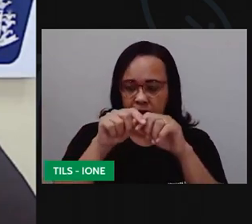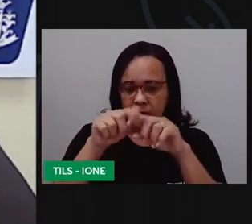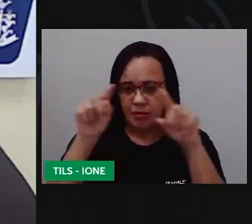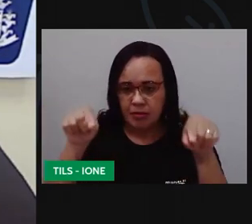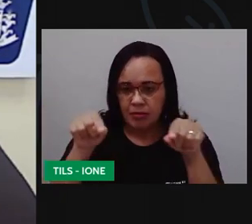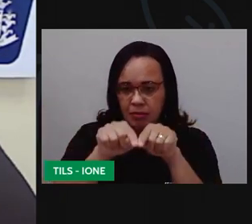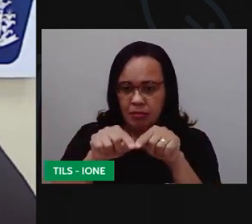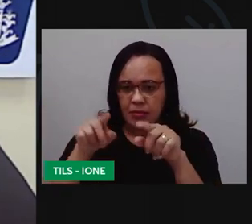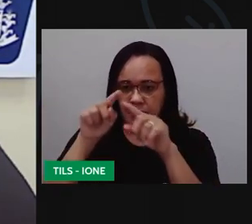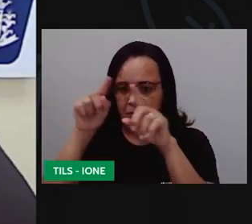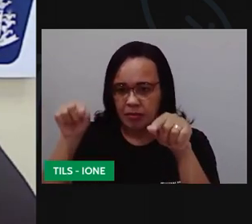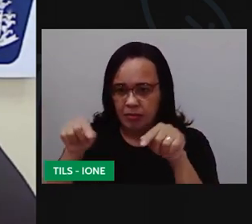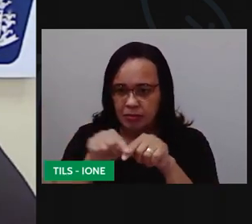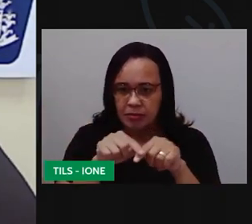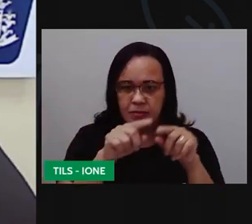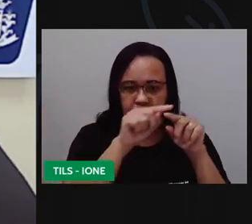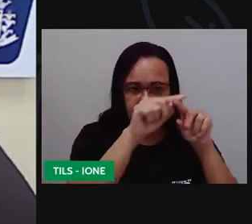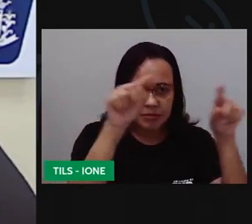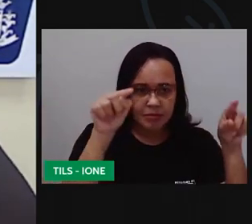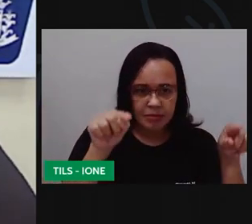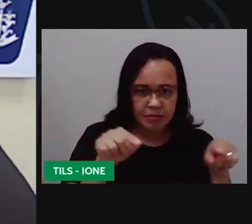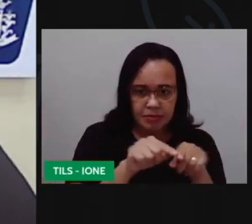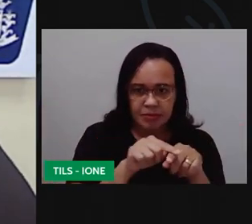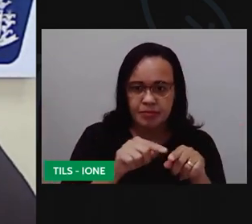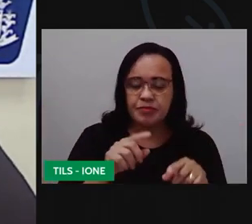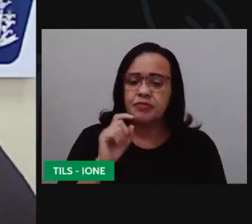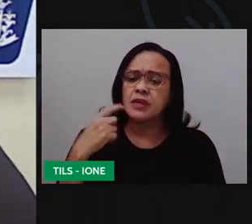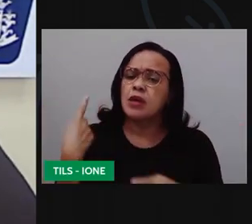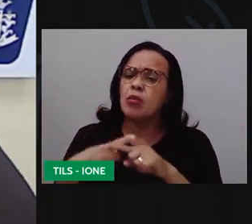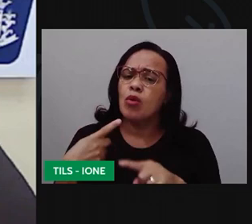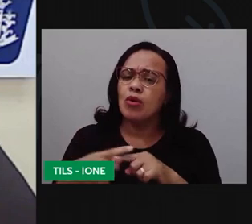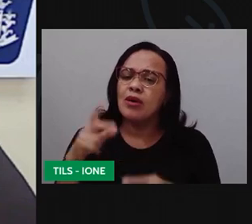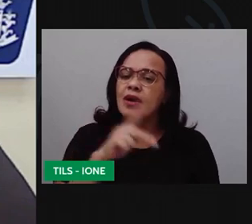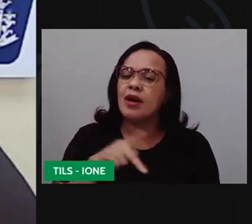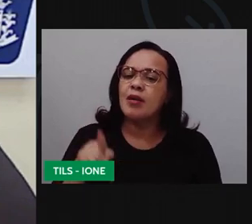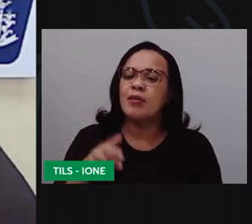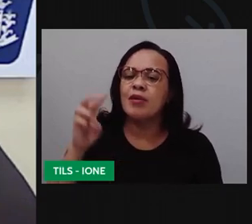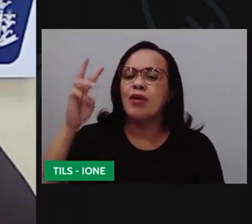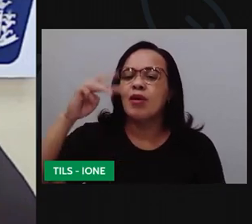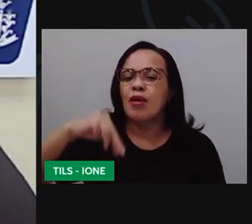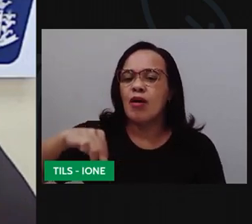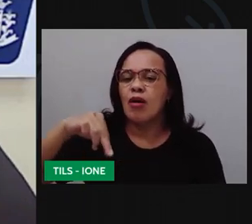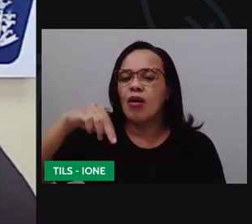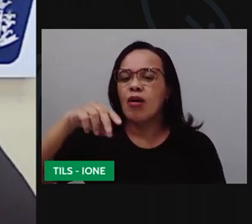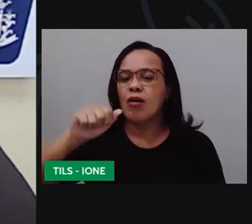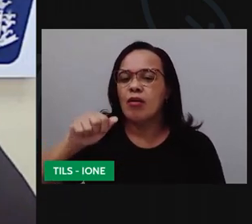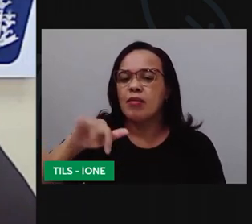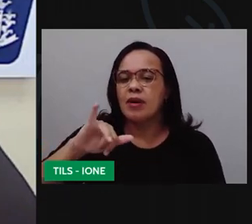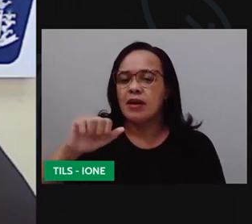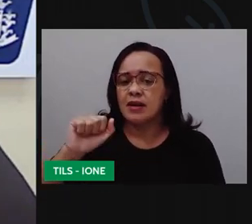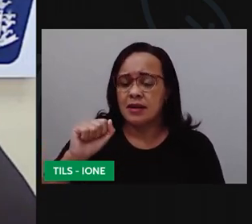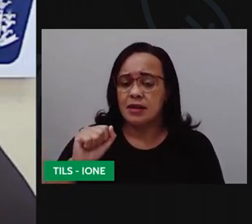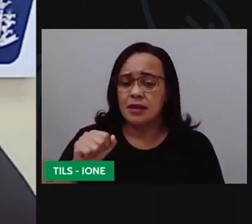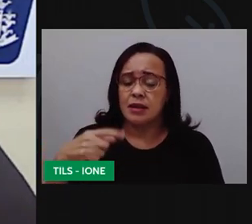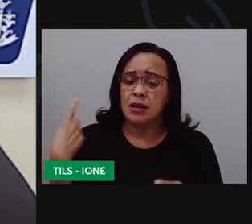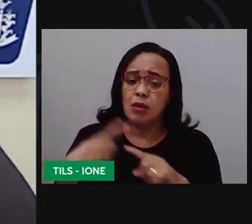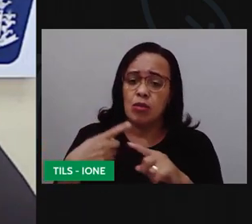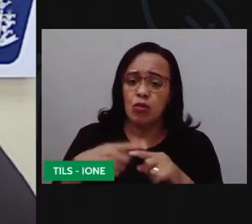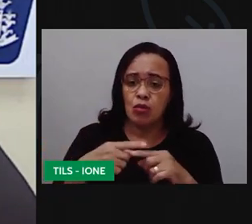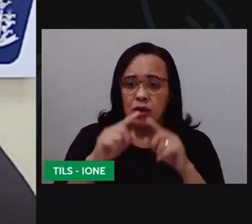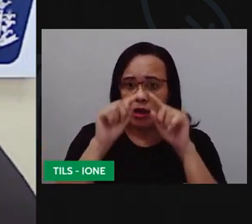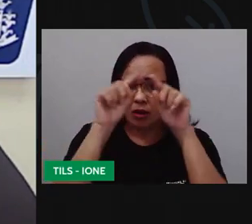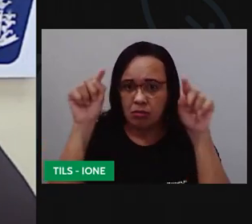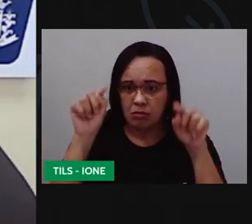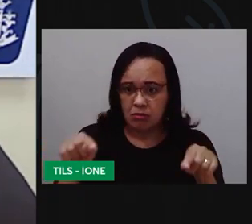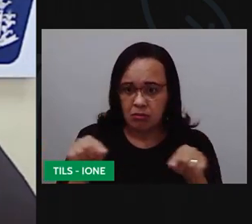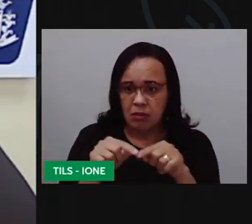aqui em verde. Retângulo por quê, Pro Maria? Porque não tem todos os lados e... iguais. Se